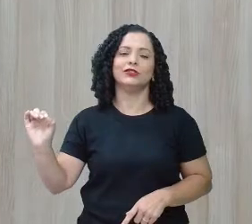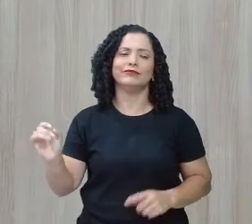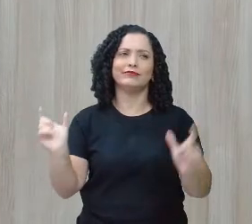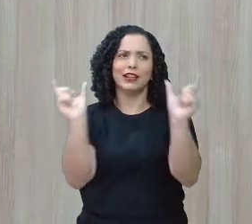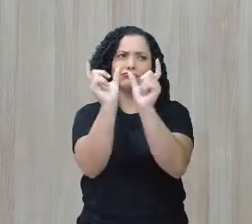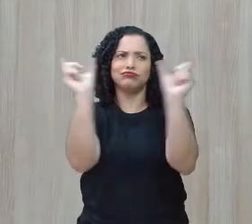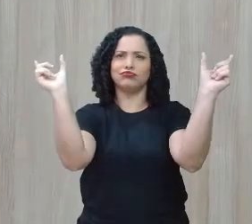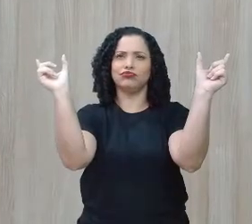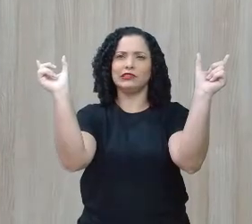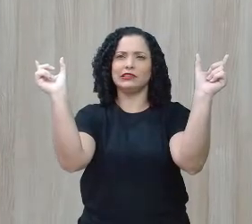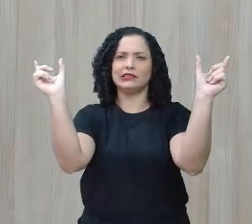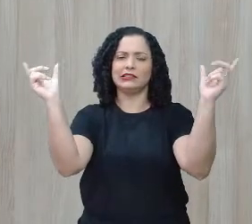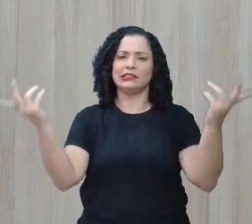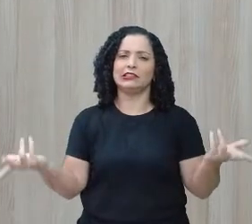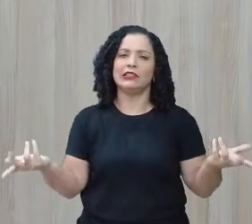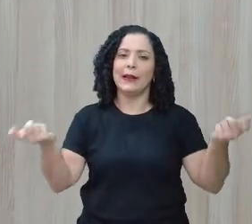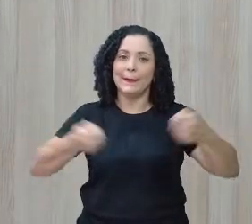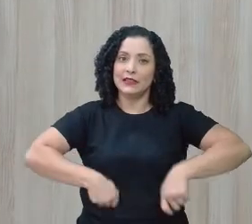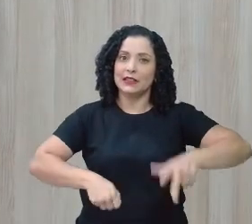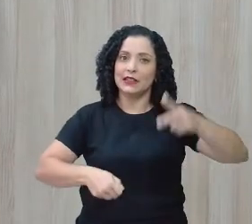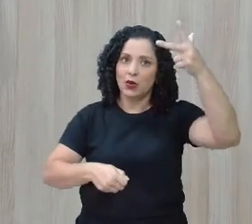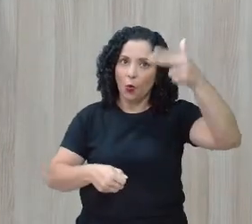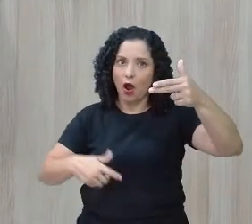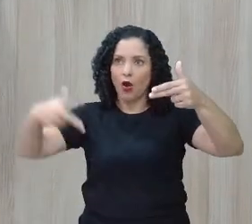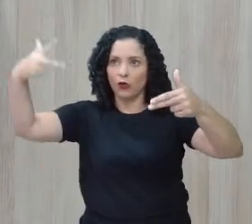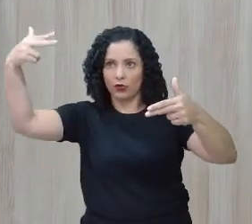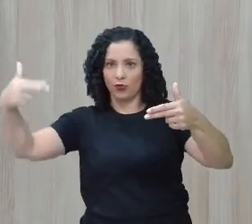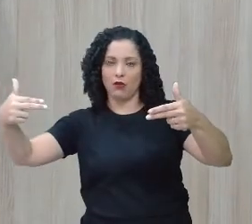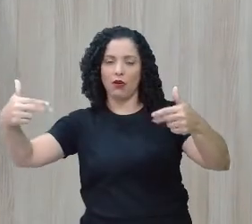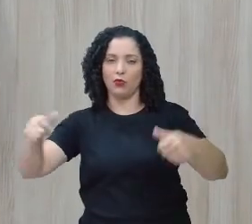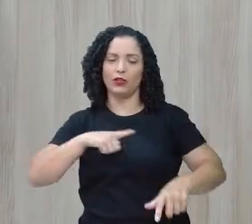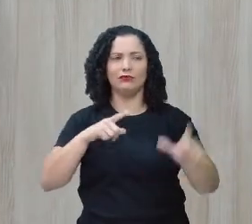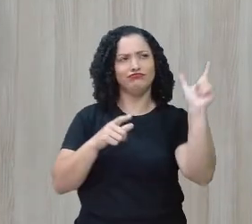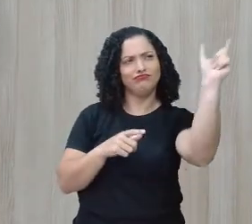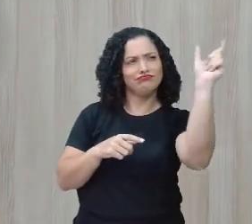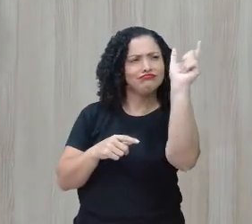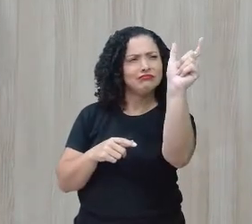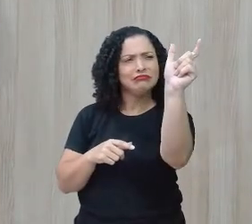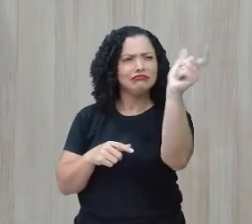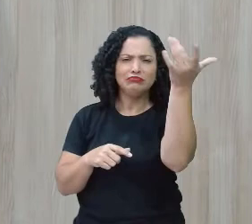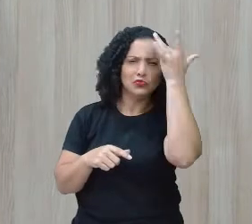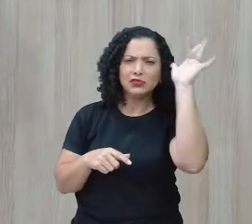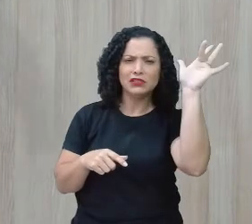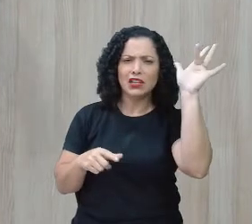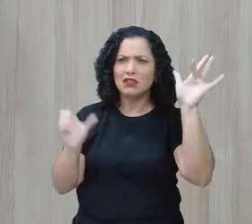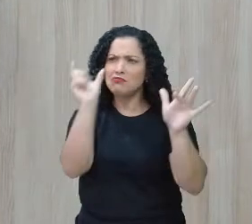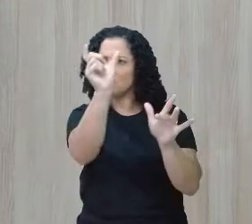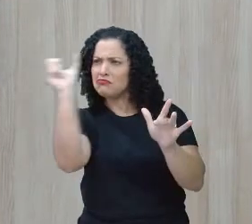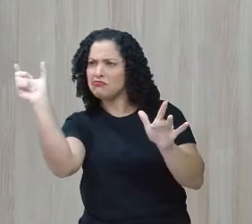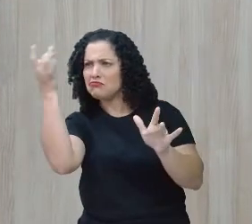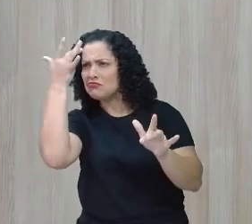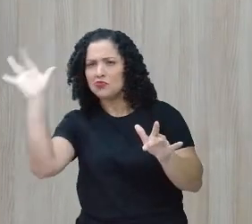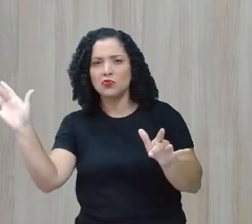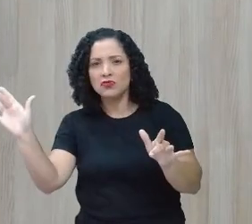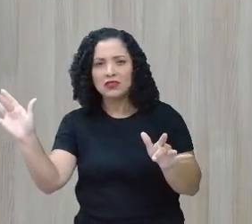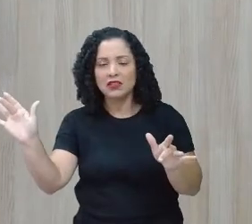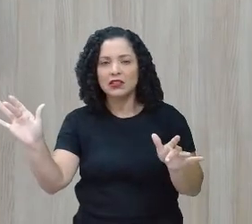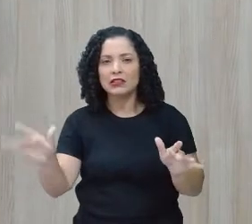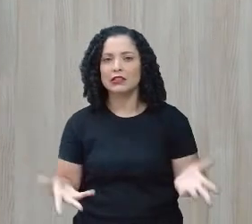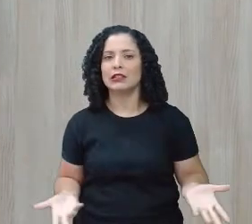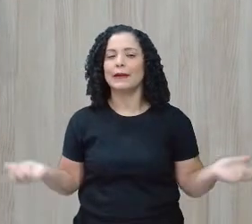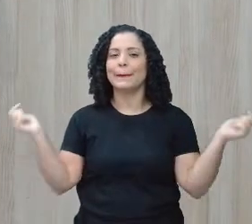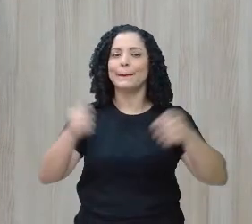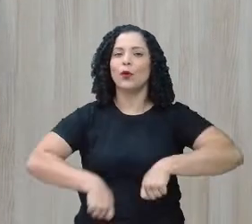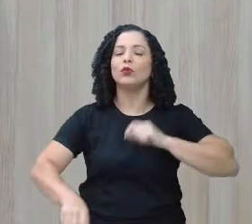ser equação tem que ter o sinal de igualdade, e a gente tem duas incógnitas, ou seja, dois termos desconhecidos, a gente